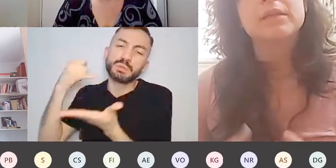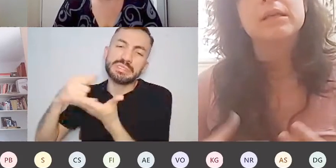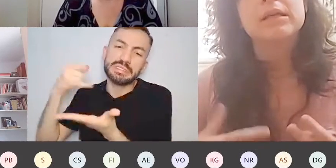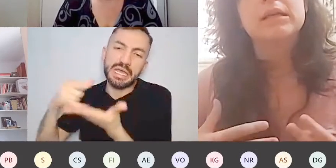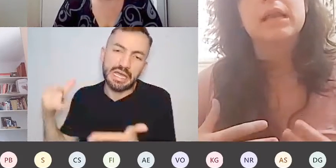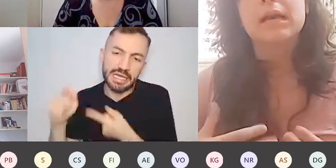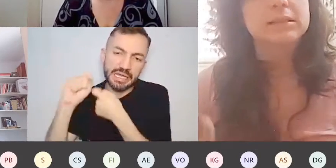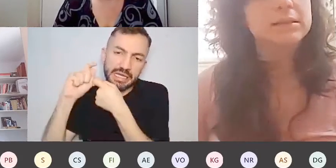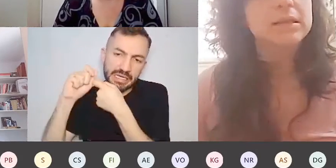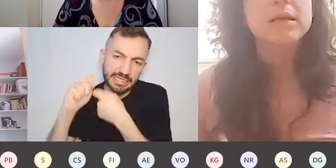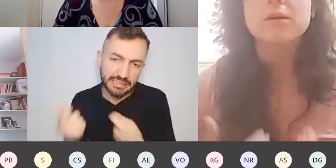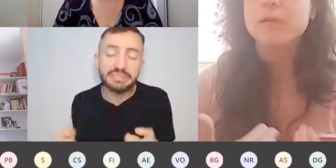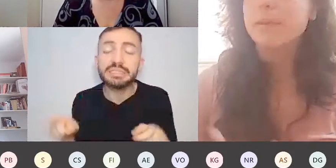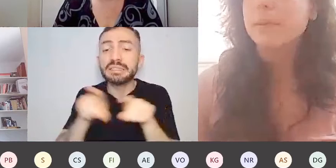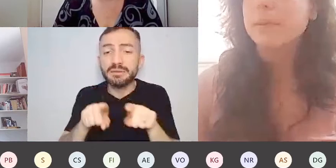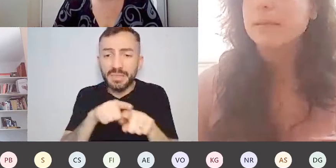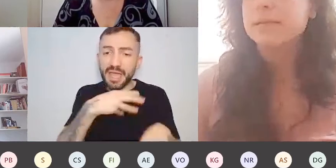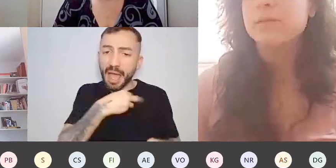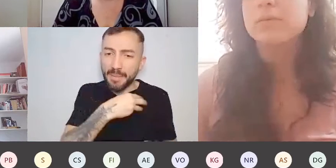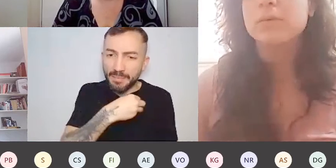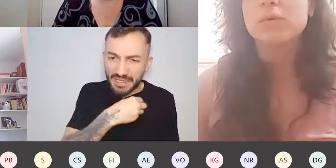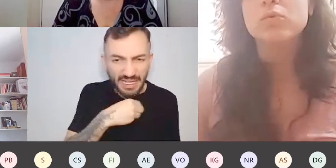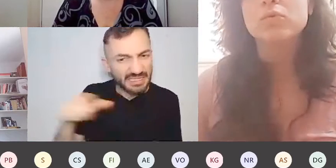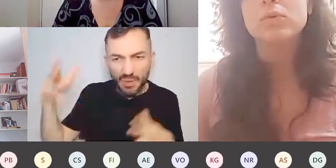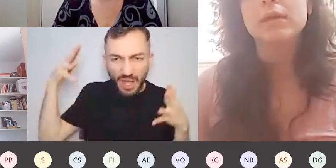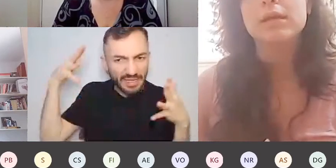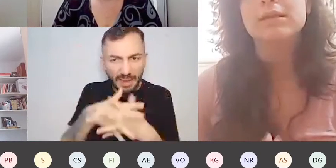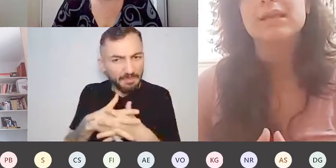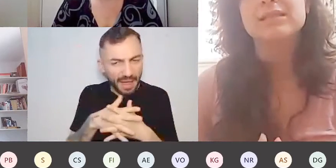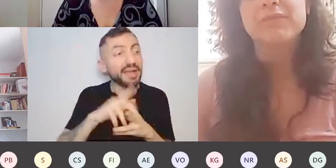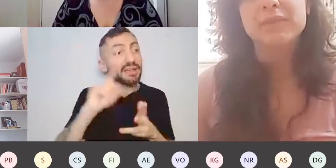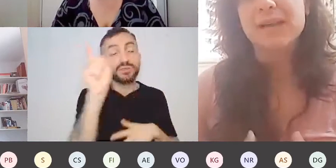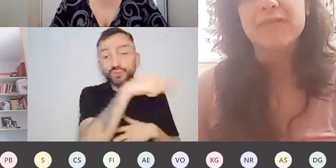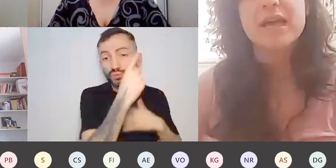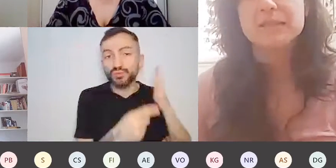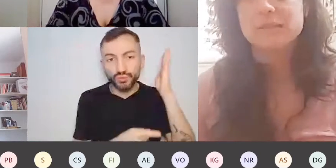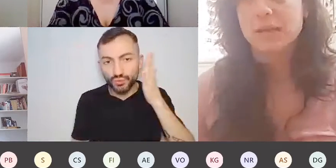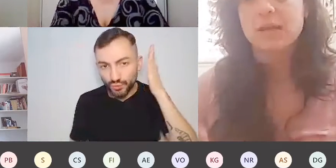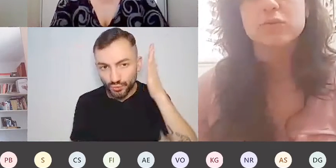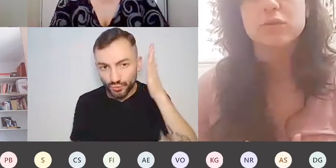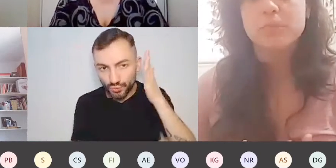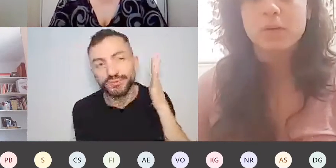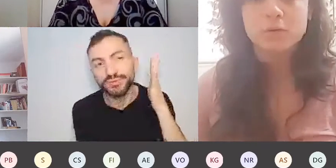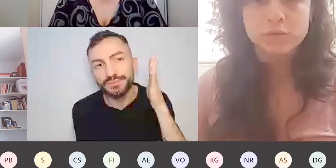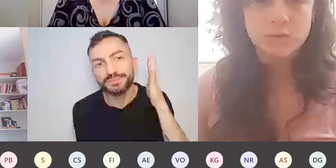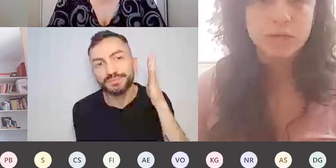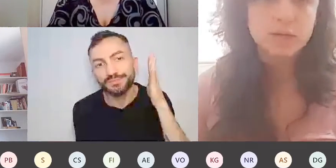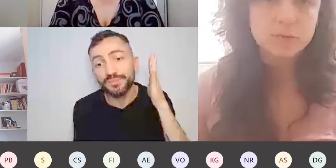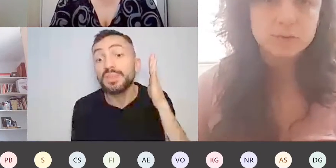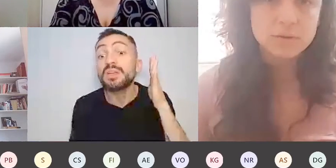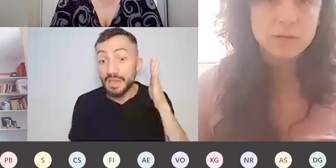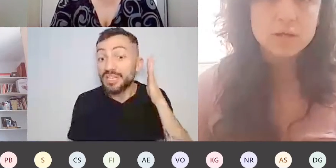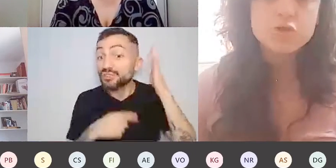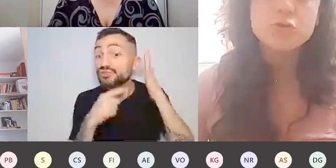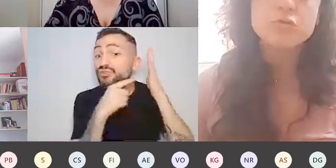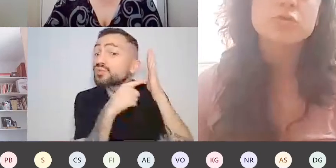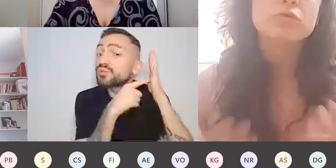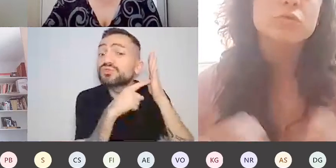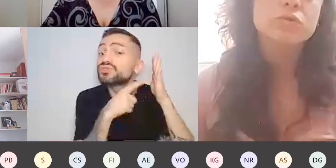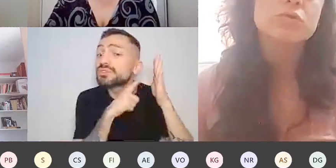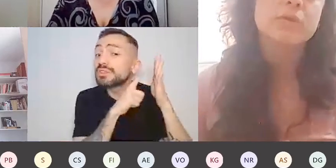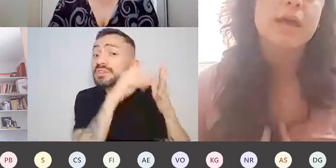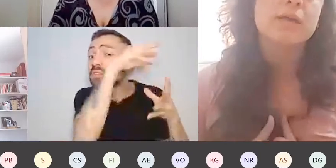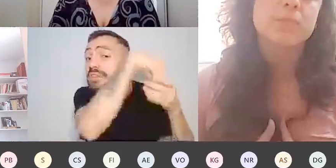a lactação e amamentação, e travestem, né, os seus preconceitos de